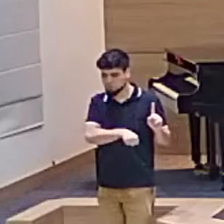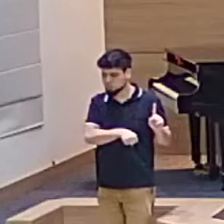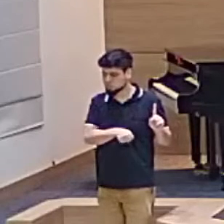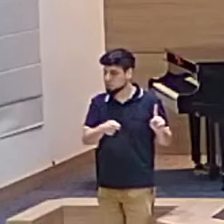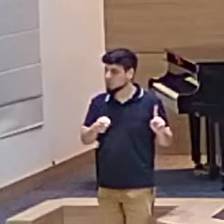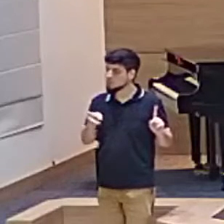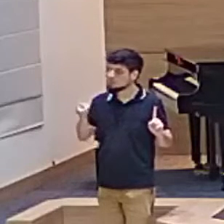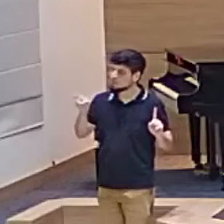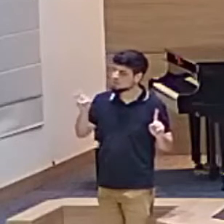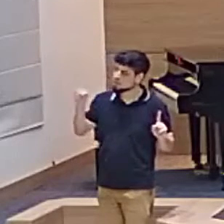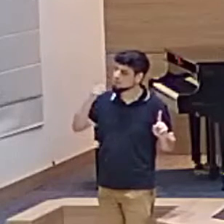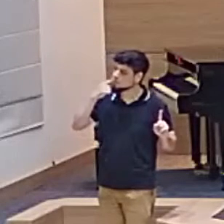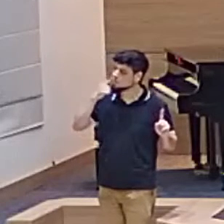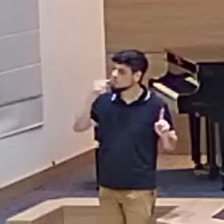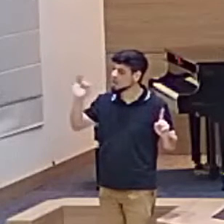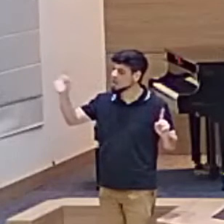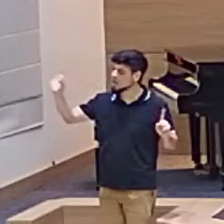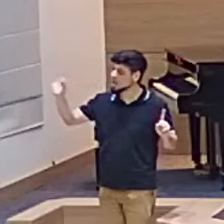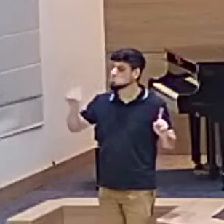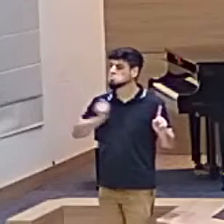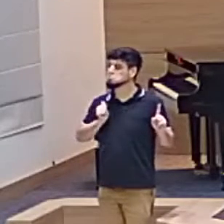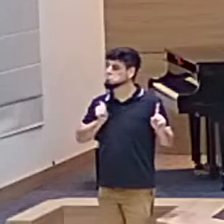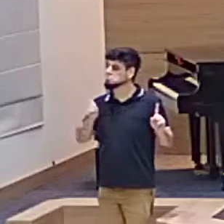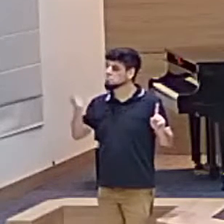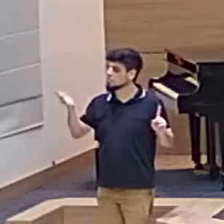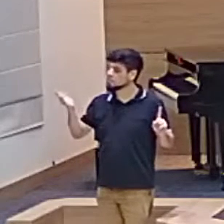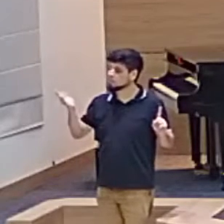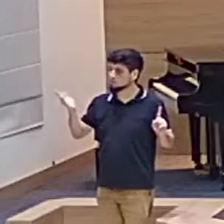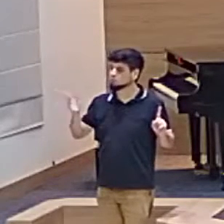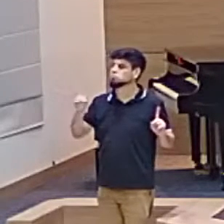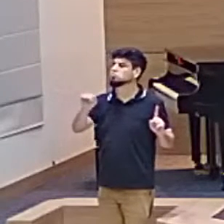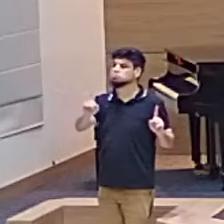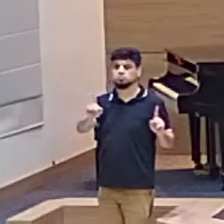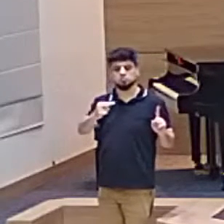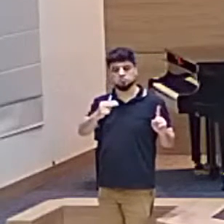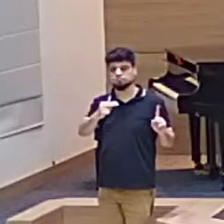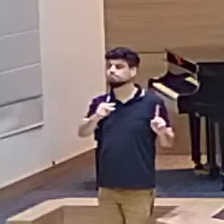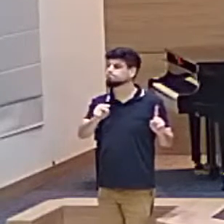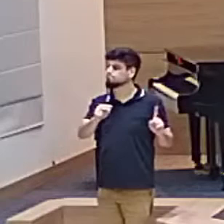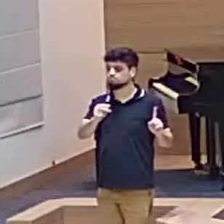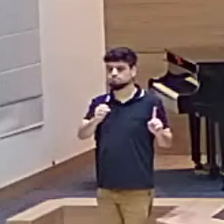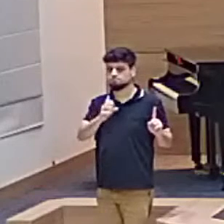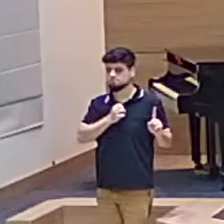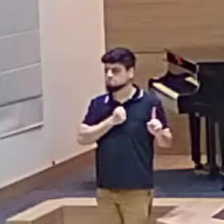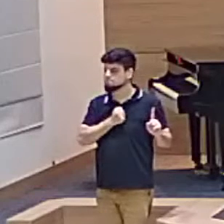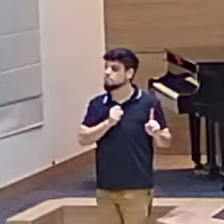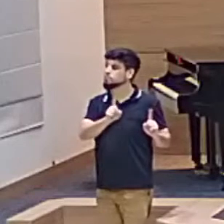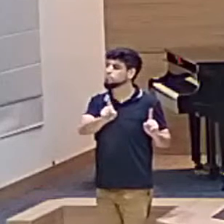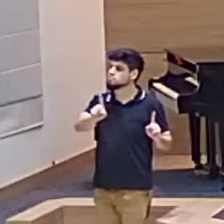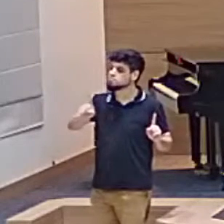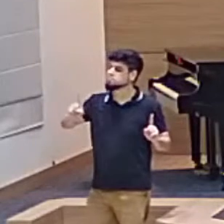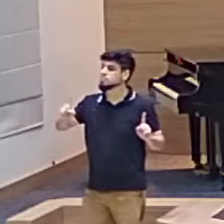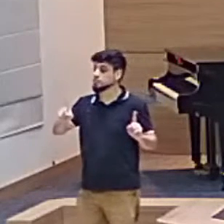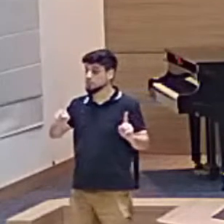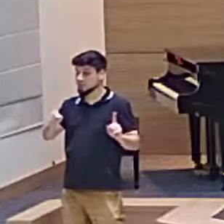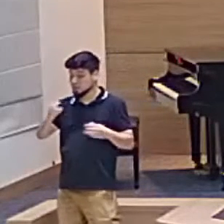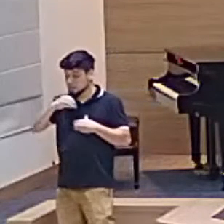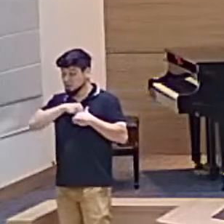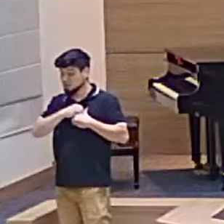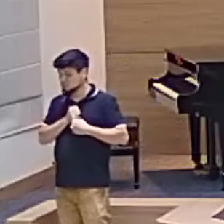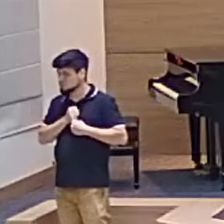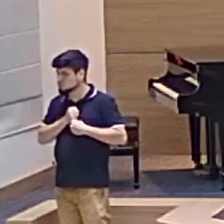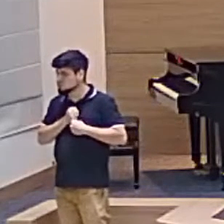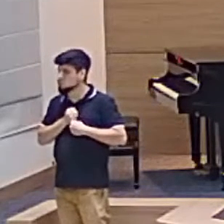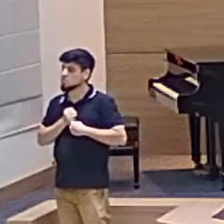movimenta seu pai Davi não faz nada então ele toma a direção Depois de dois anos guardando aquilo dentro do seu coração